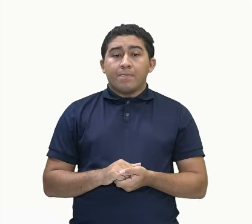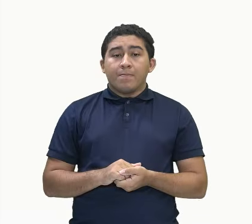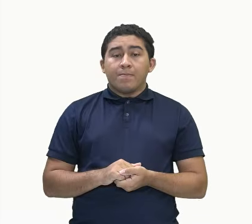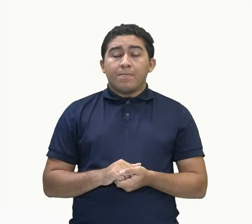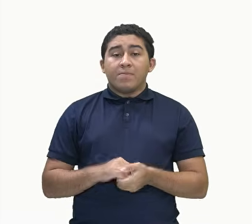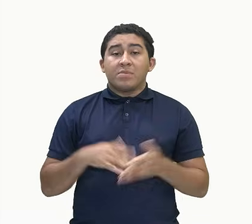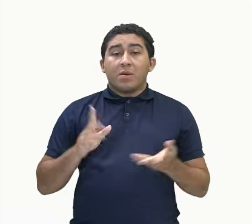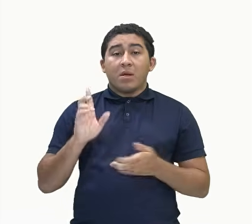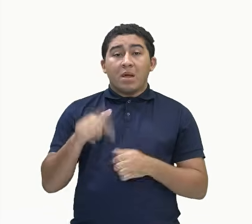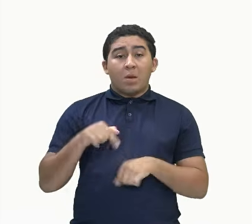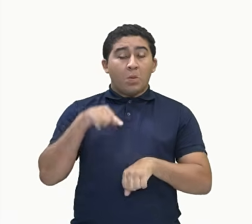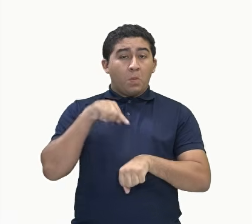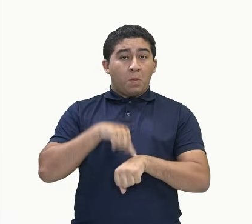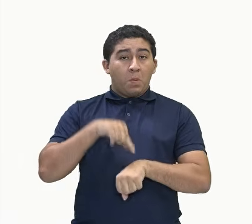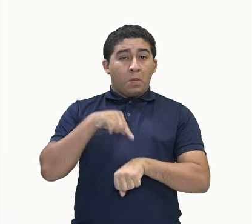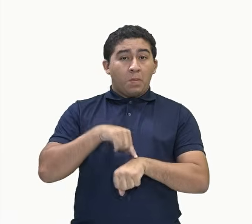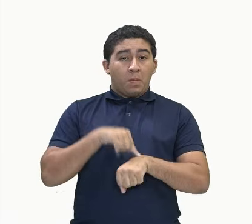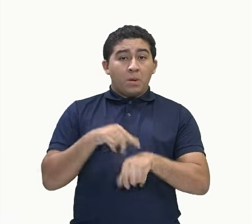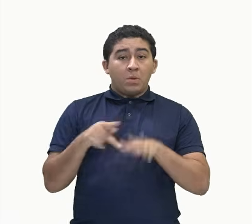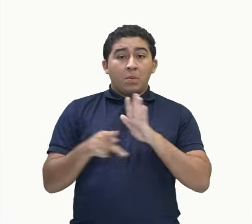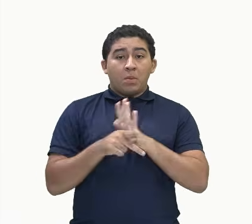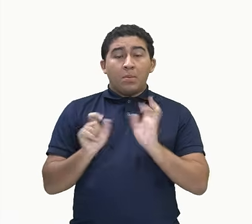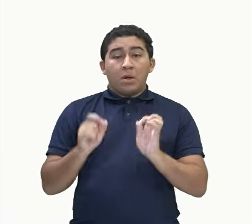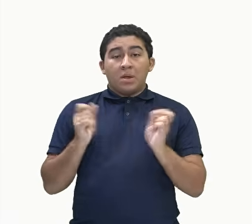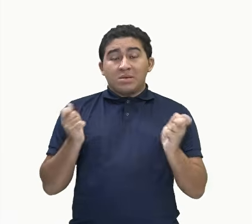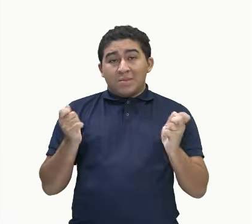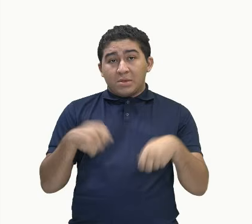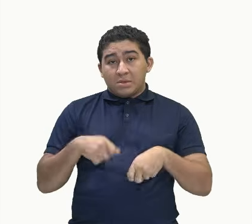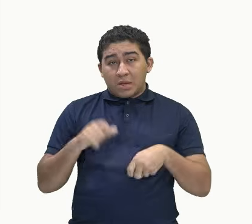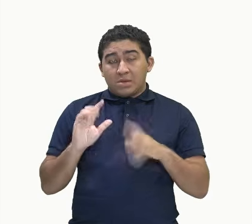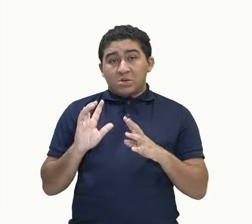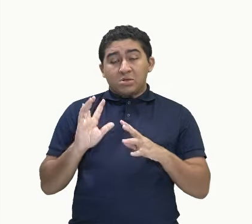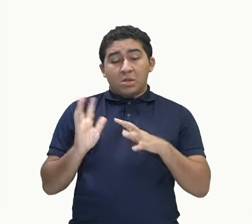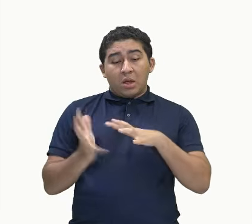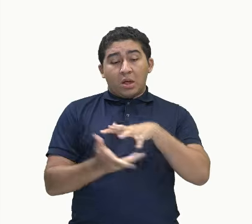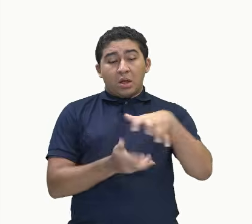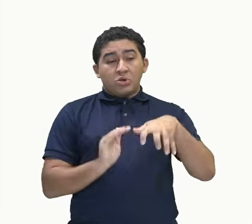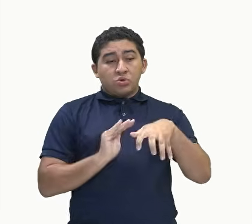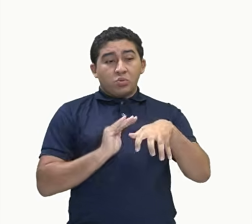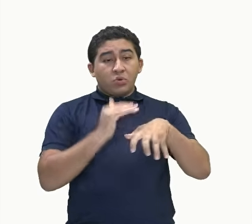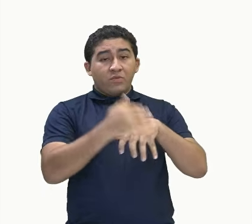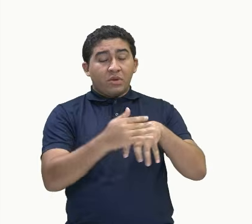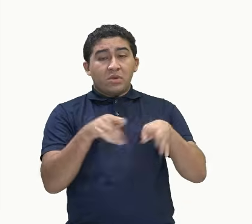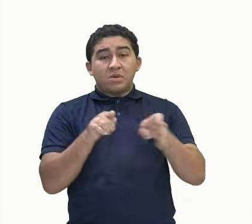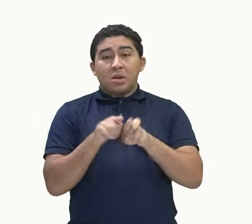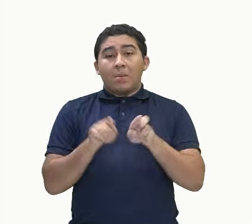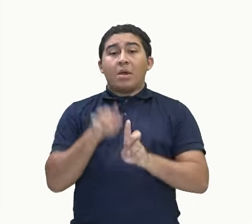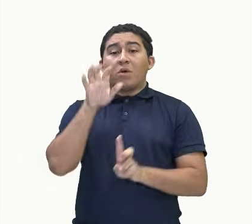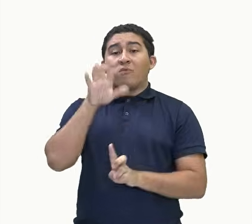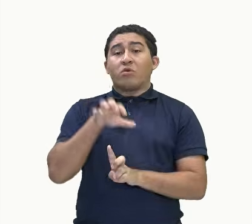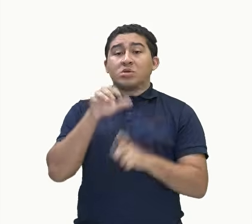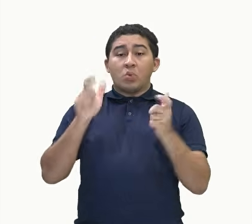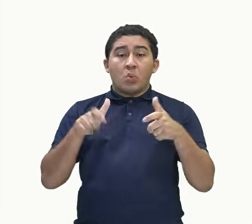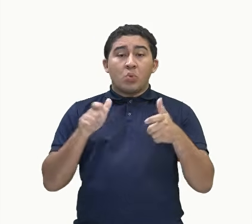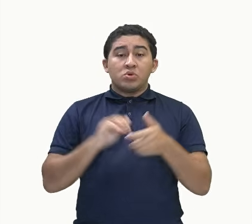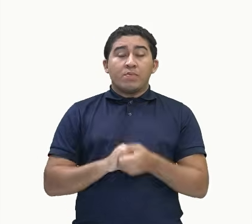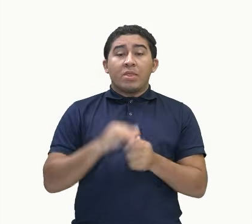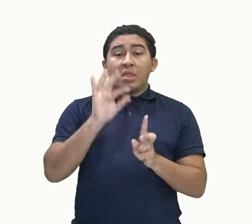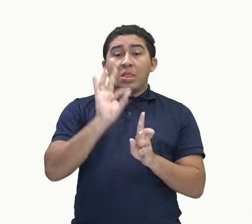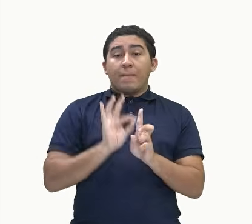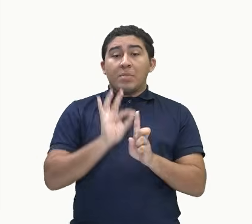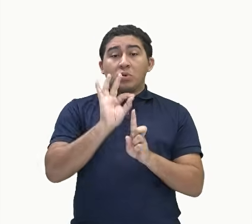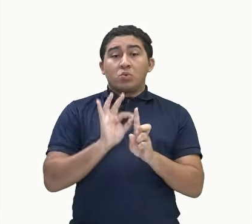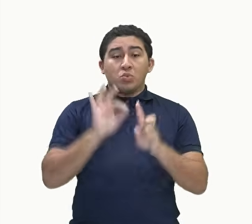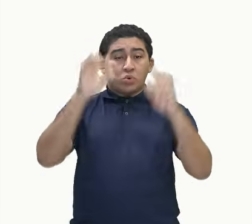momento específico essa condição atmosférica e é influenciado pela temperatura,